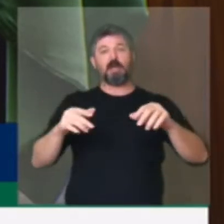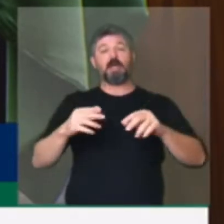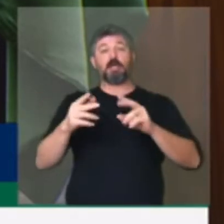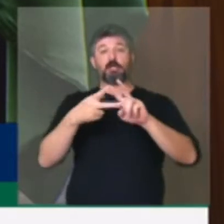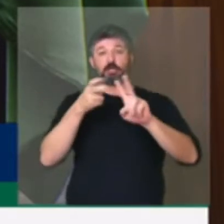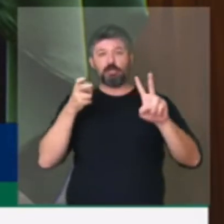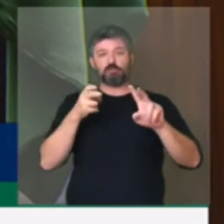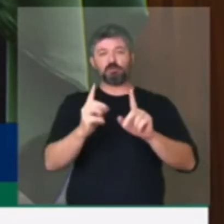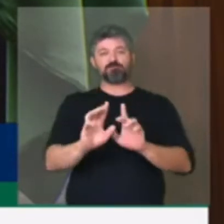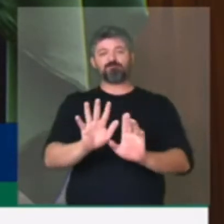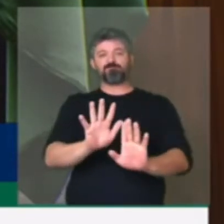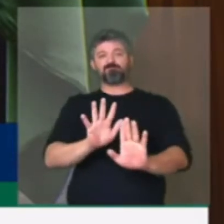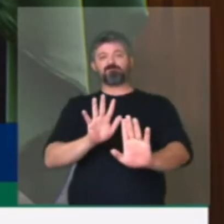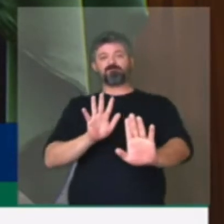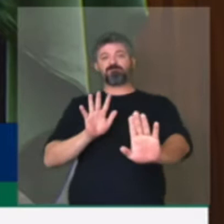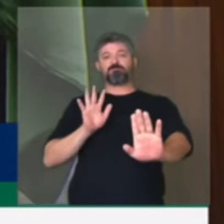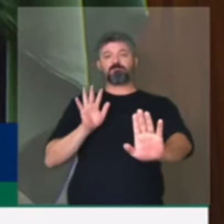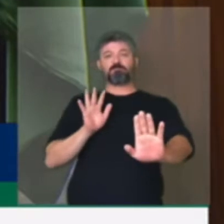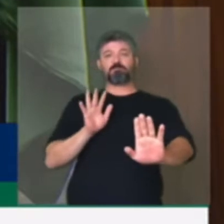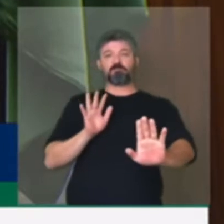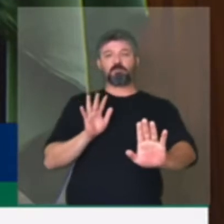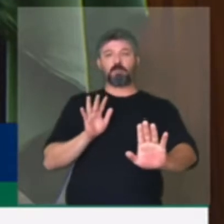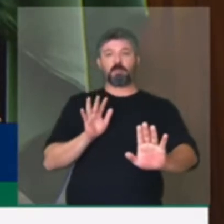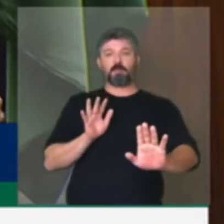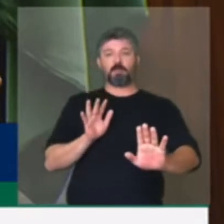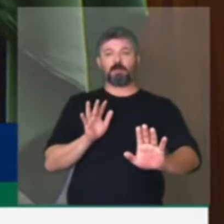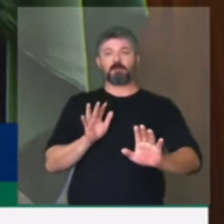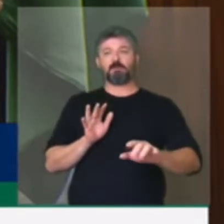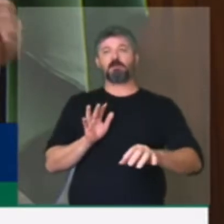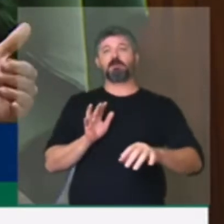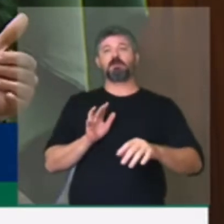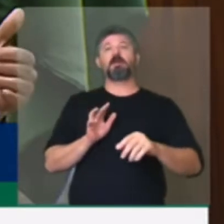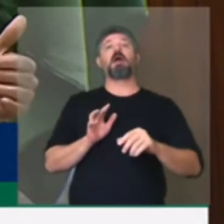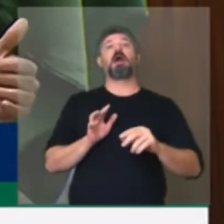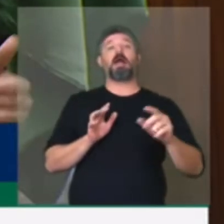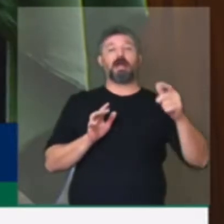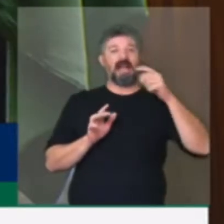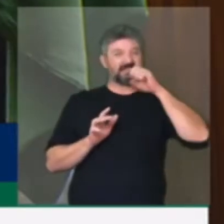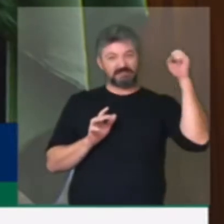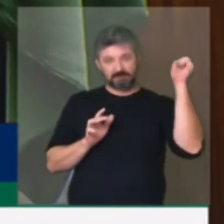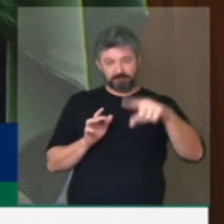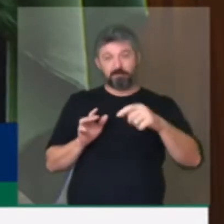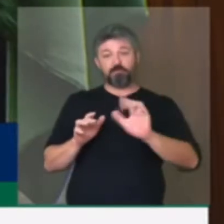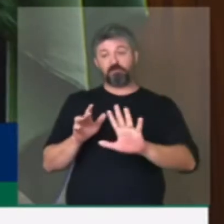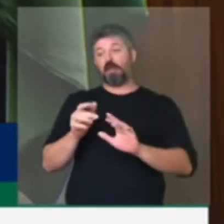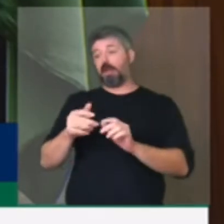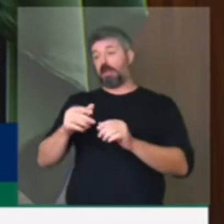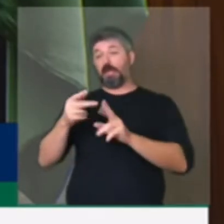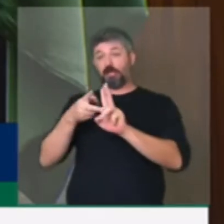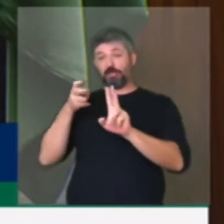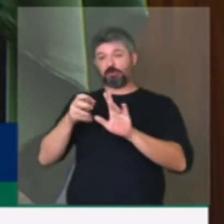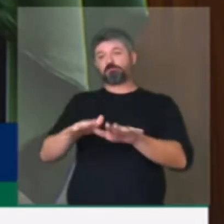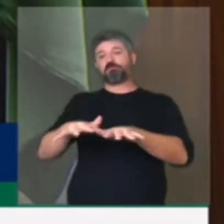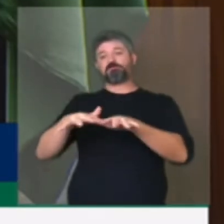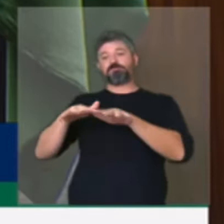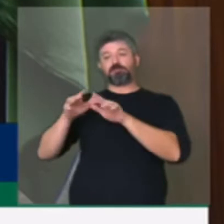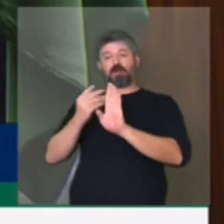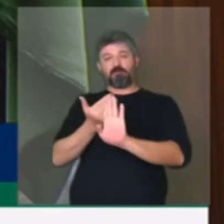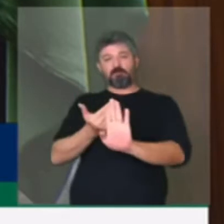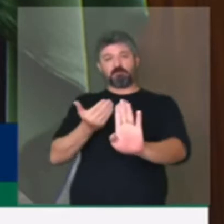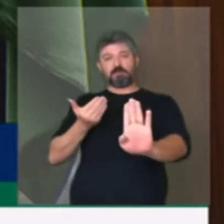bombas. Depois houve mais um recuo dos indígenas.